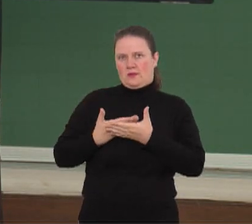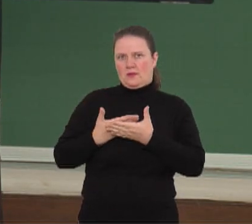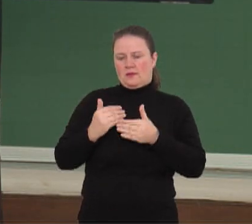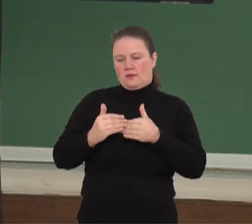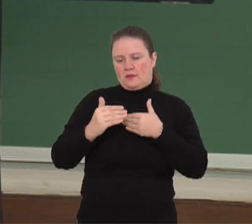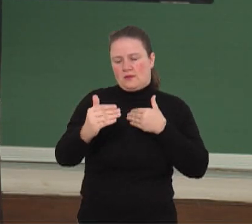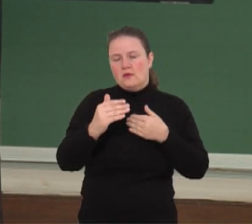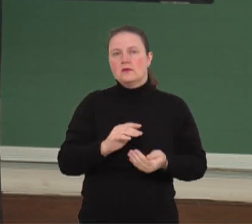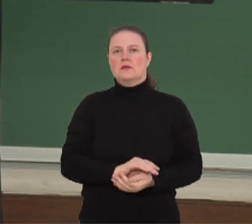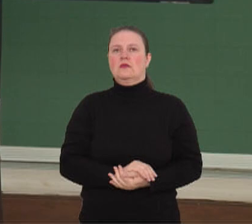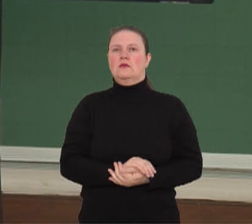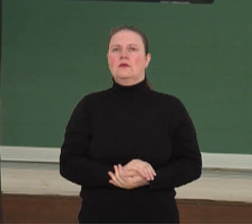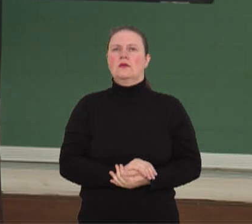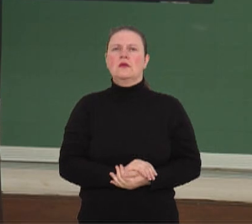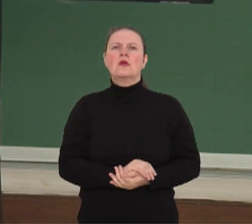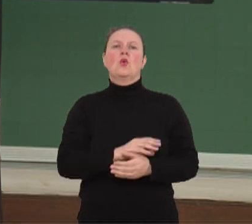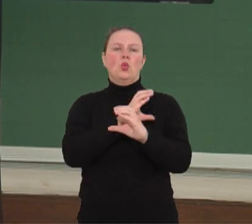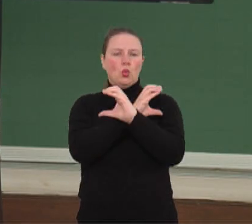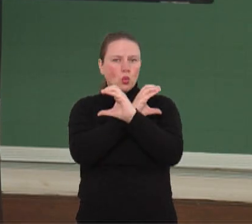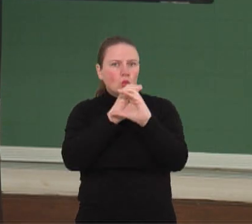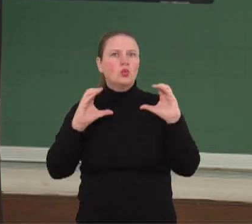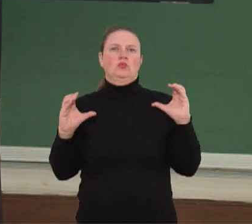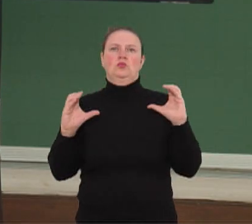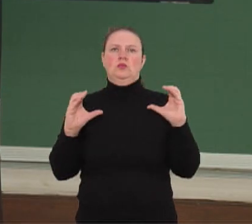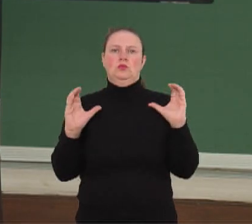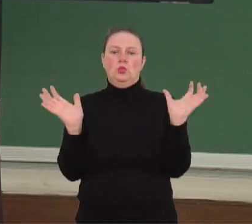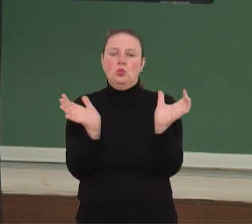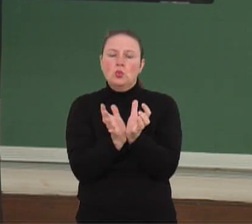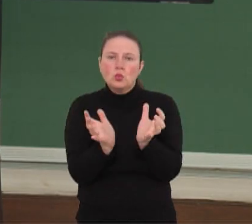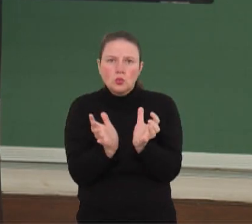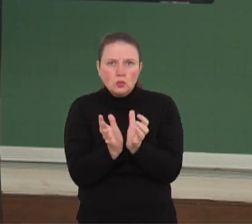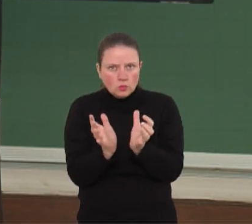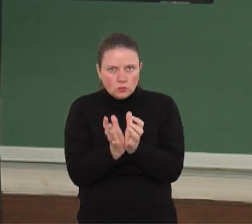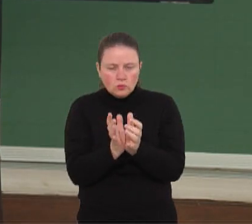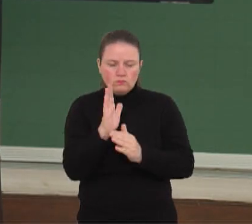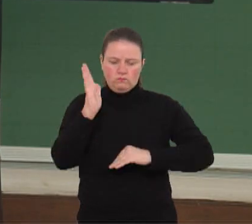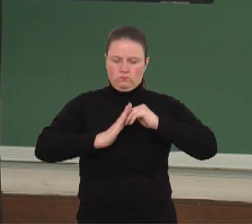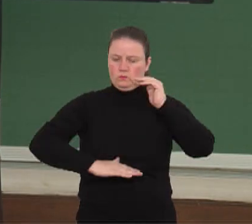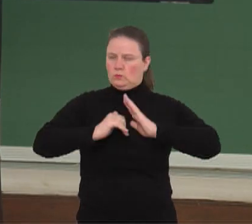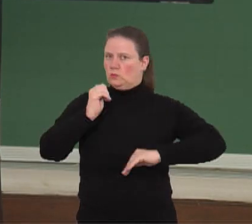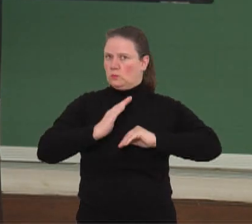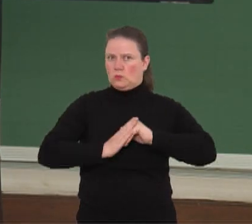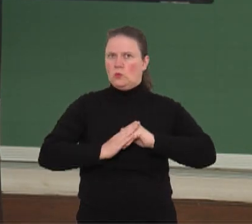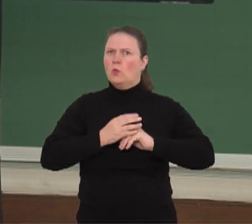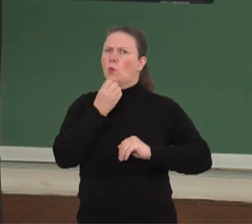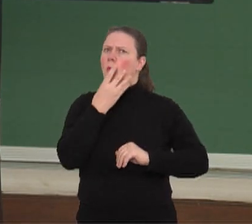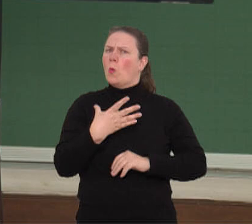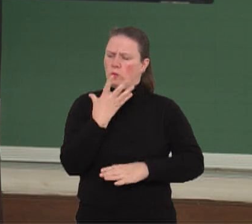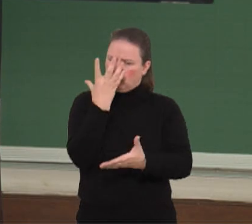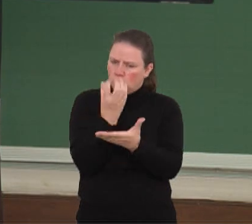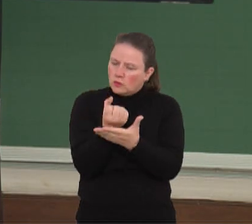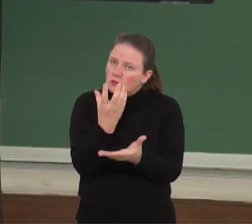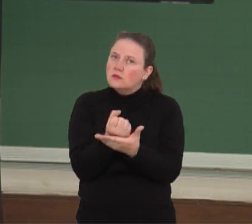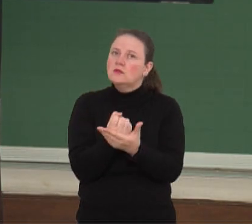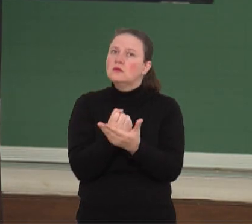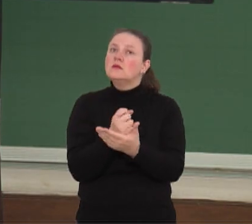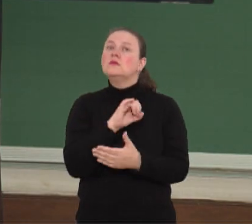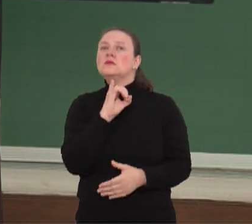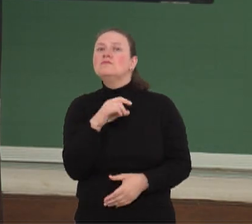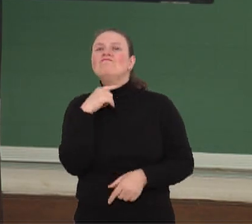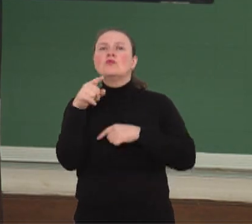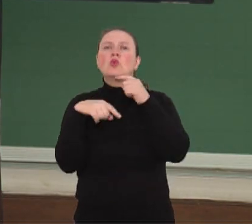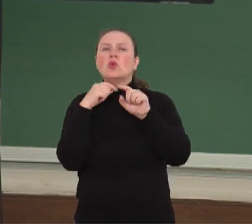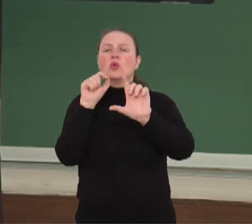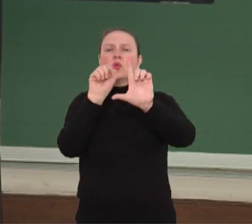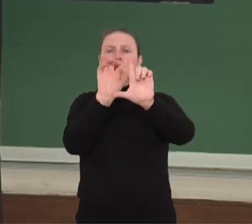ter. Ele é muito confiável, ele é feito por um grupo de astrônomos muito bons, vale a pena fazer o download. Quem não consegue ler o código